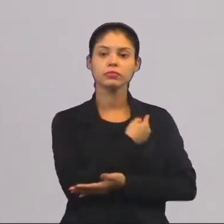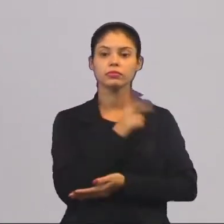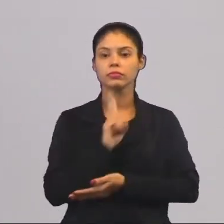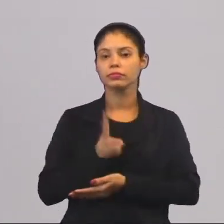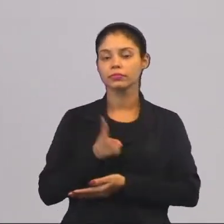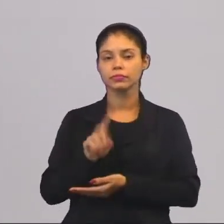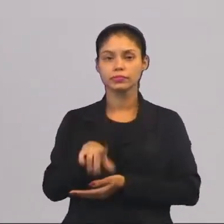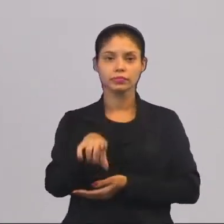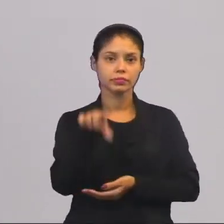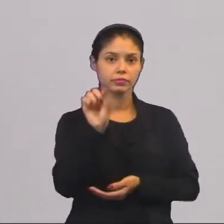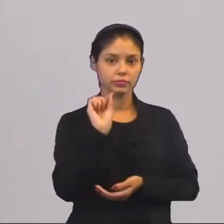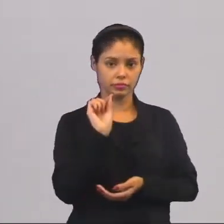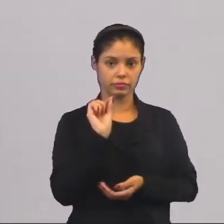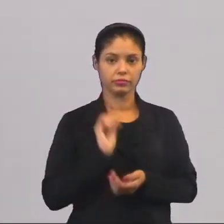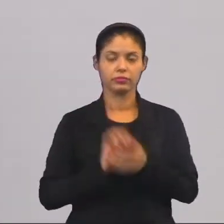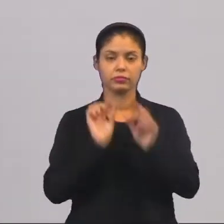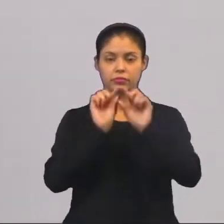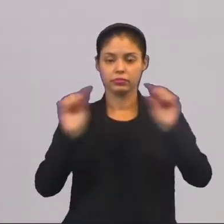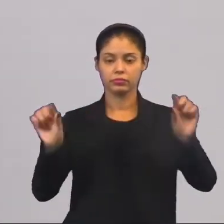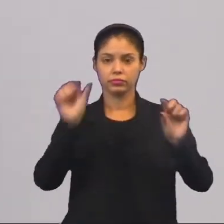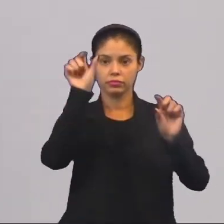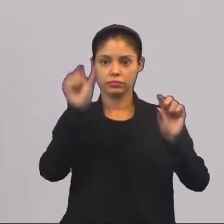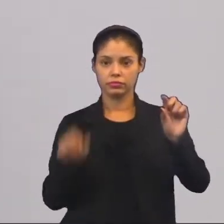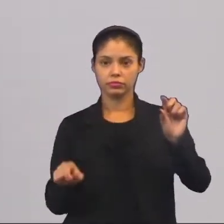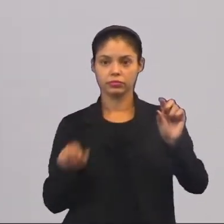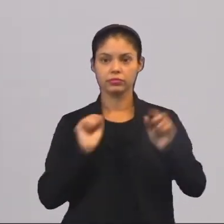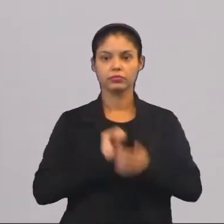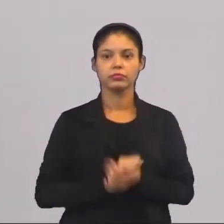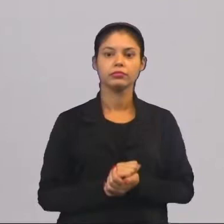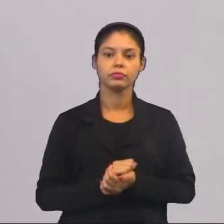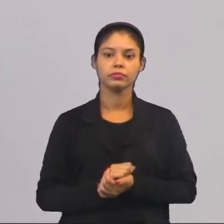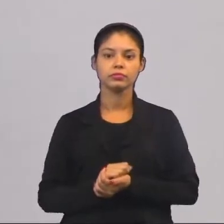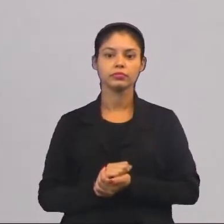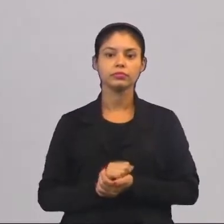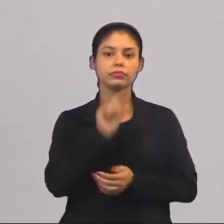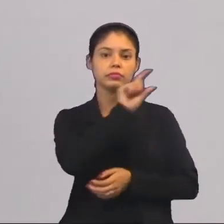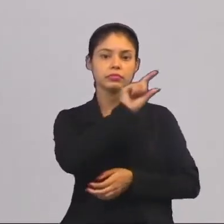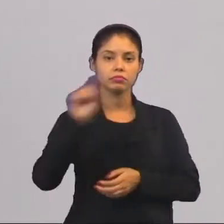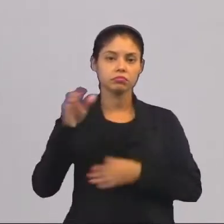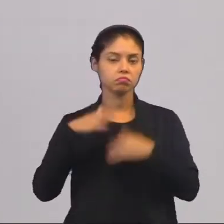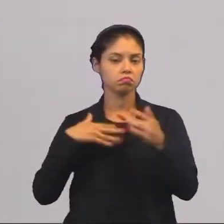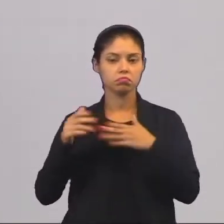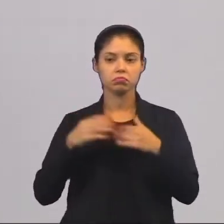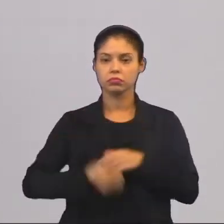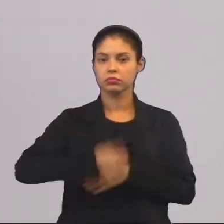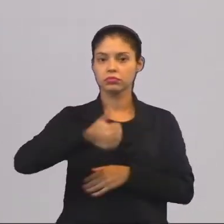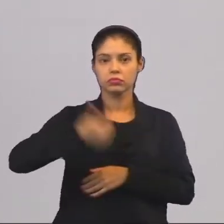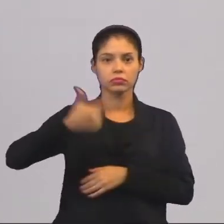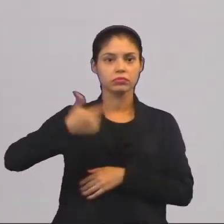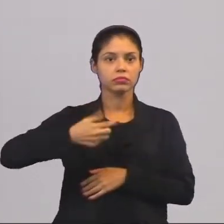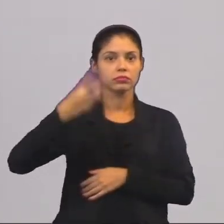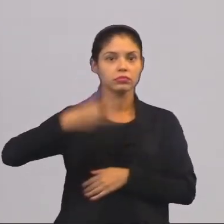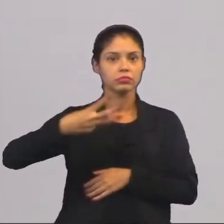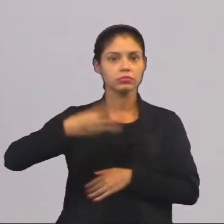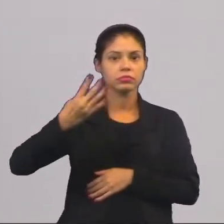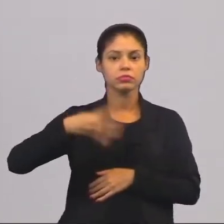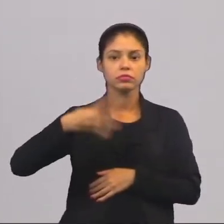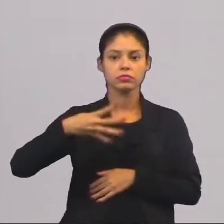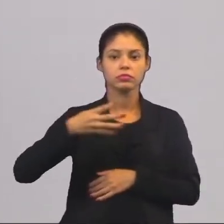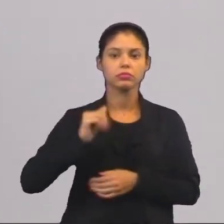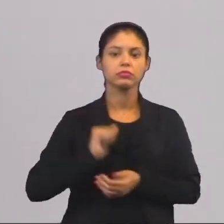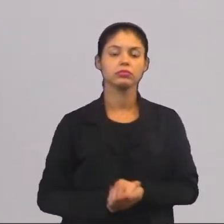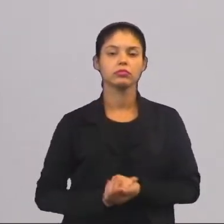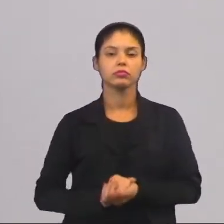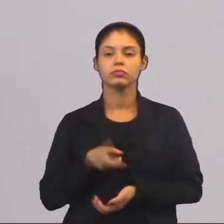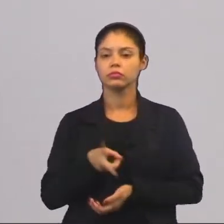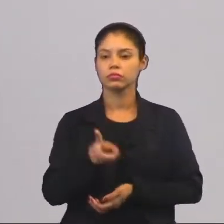sempre escolher linhas e colunas, tá? A linha não importa se é a primeira, segunda, terceira,